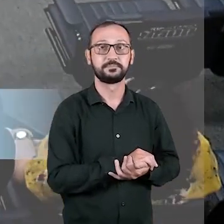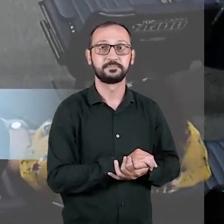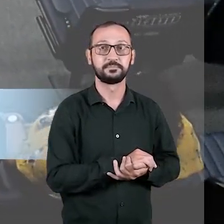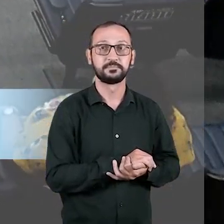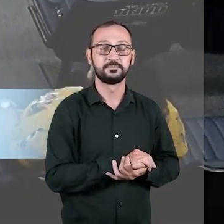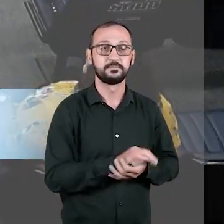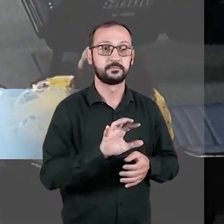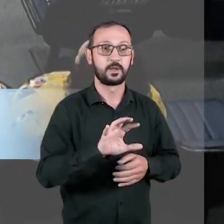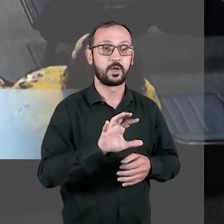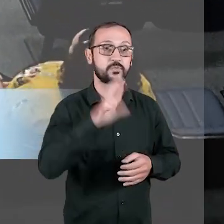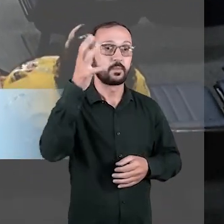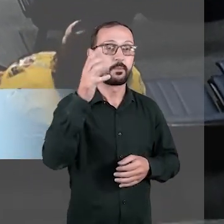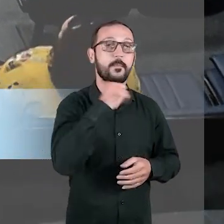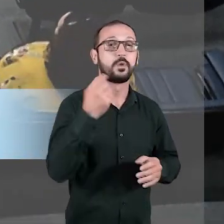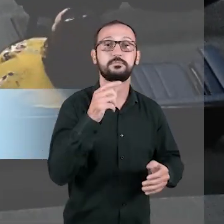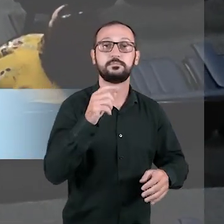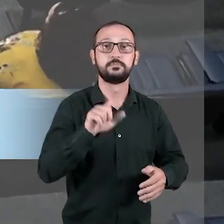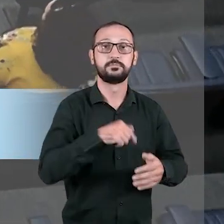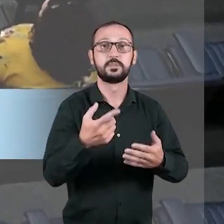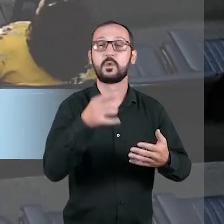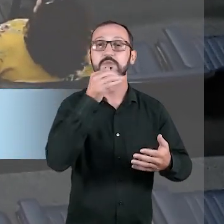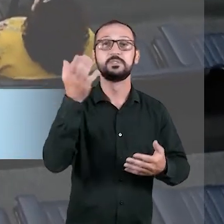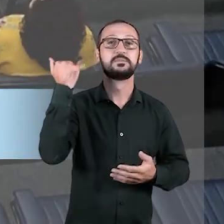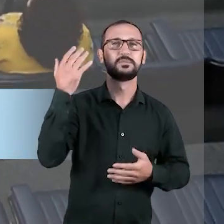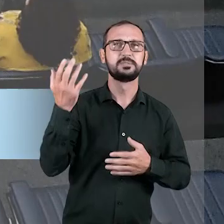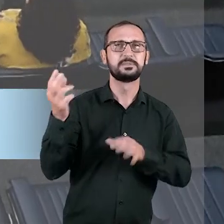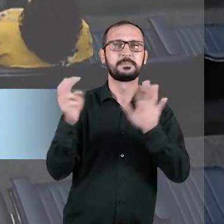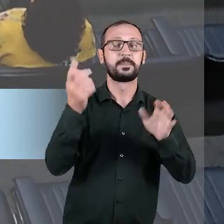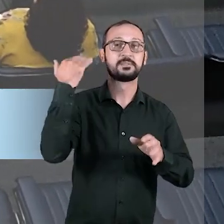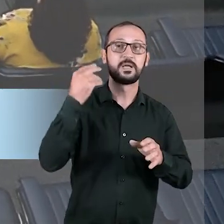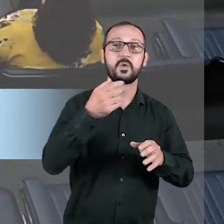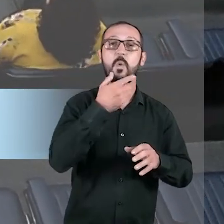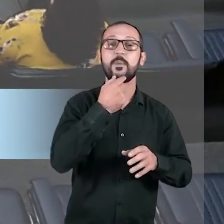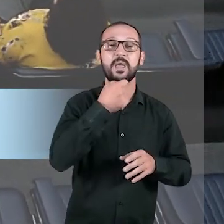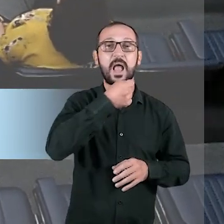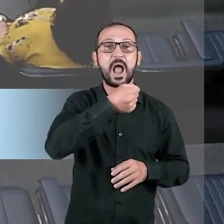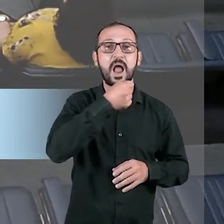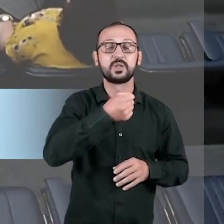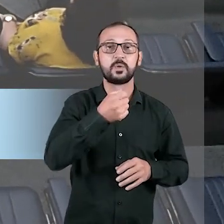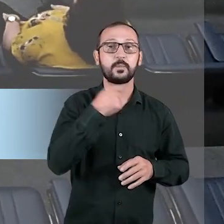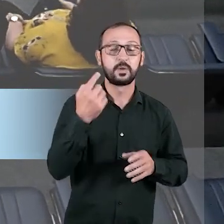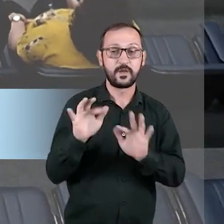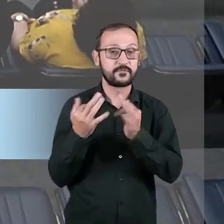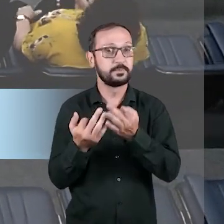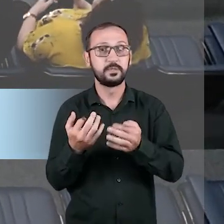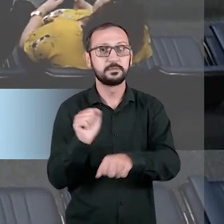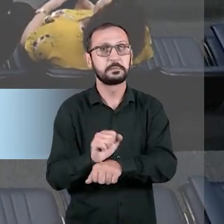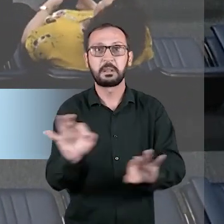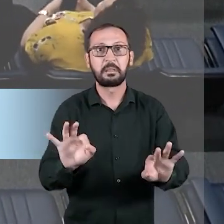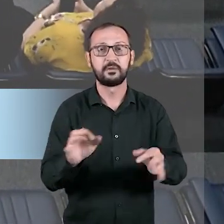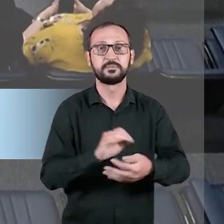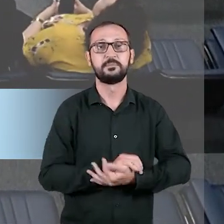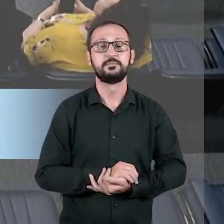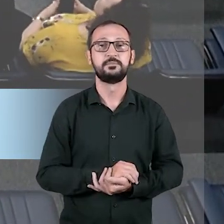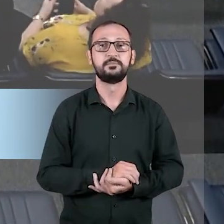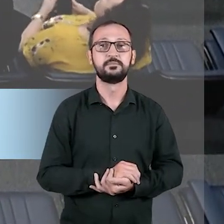igual a Jaque estava falando, de repente, igual o cantor esses dias... a família dele. No caso dessa família,